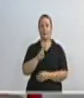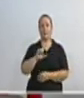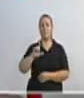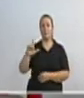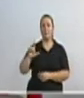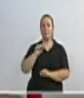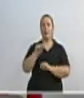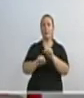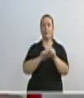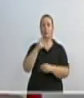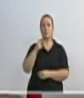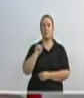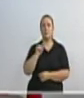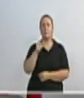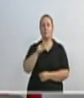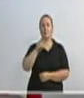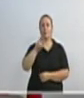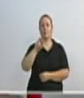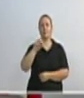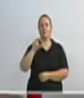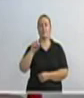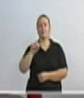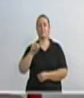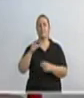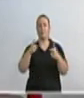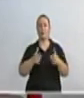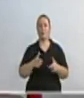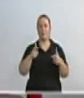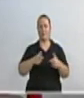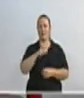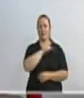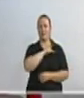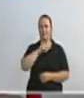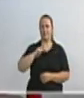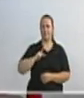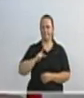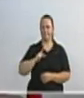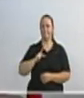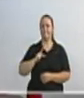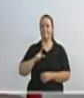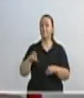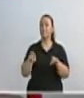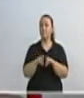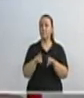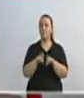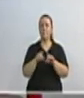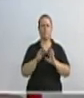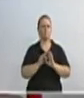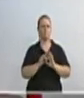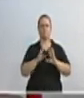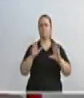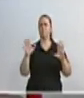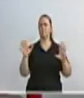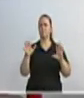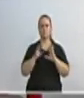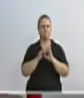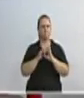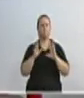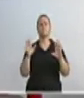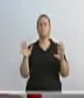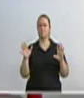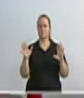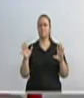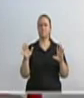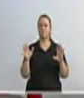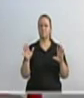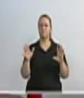de 2.500 terrenos públicos. Esses terrenos públicos, eles também ficam à disposição,